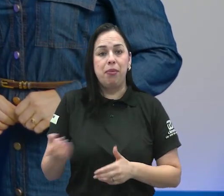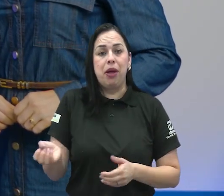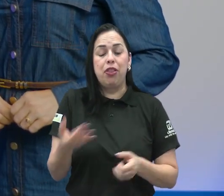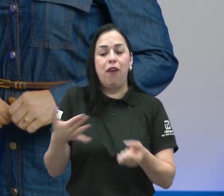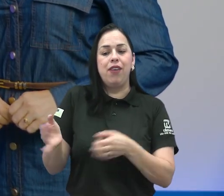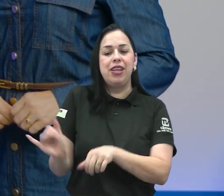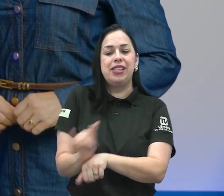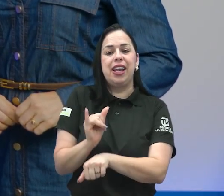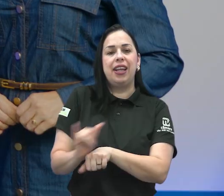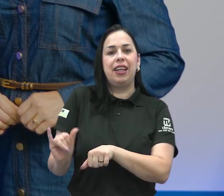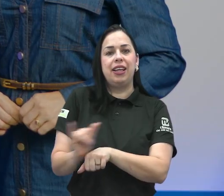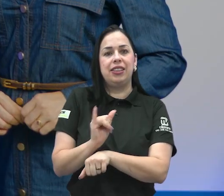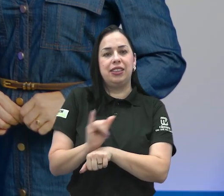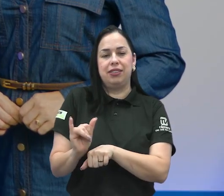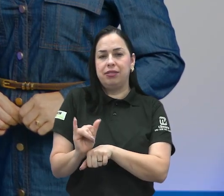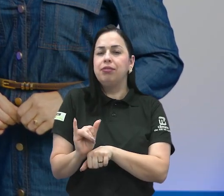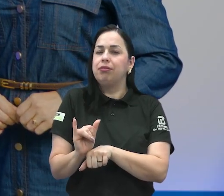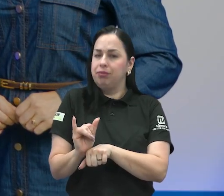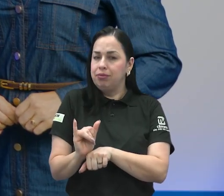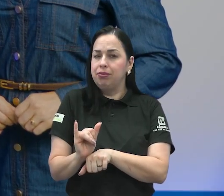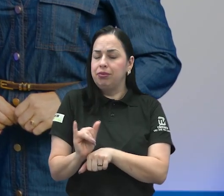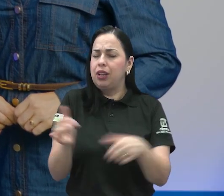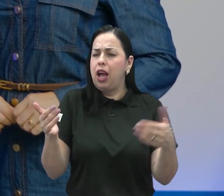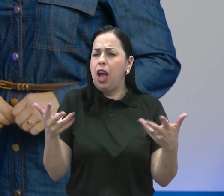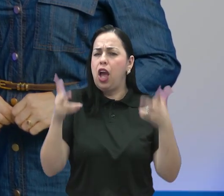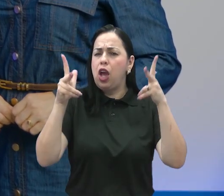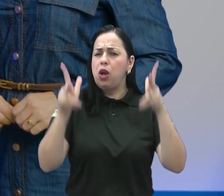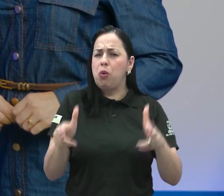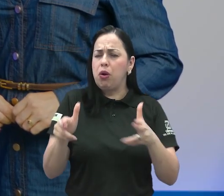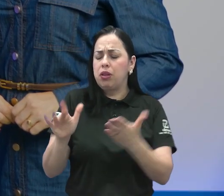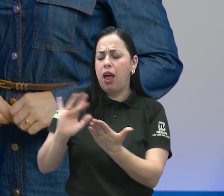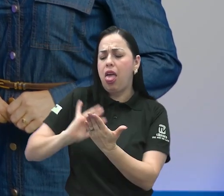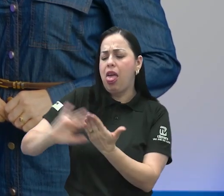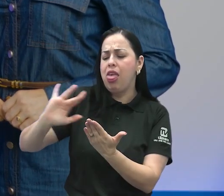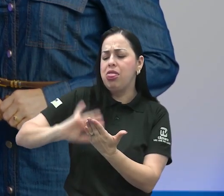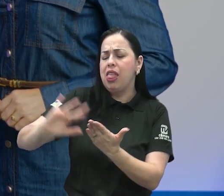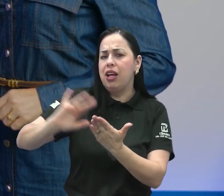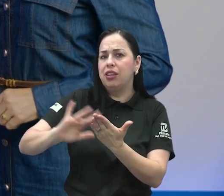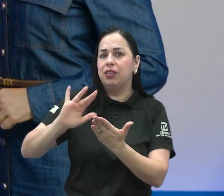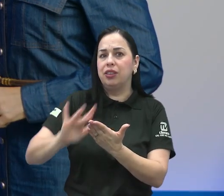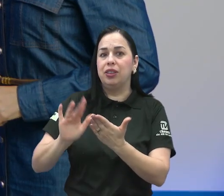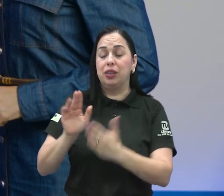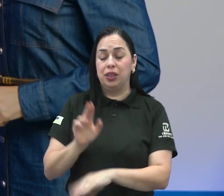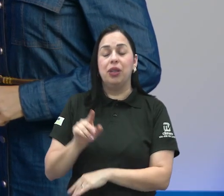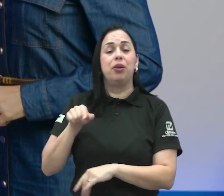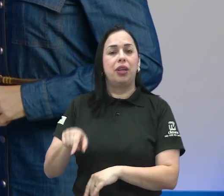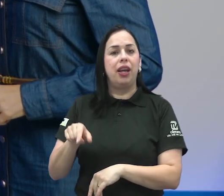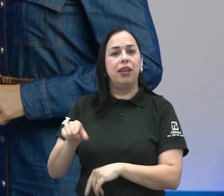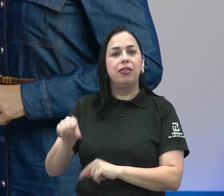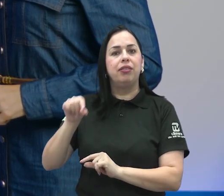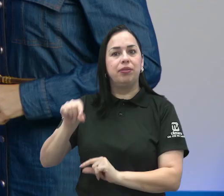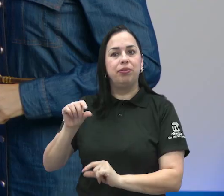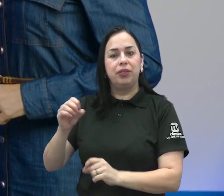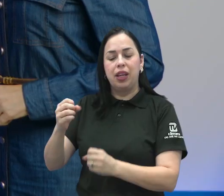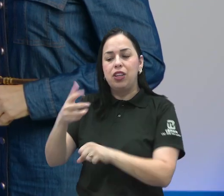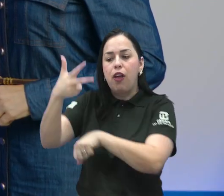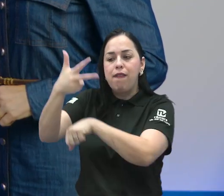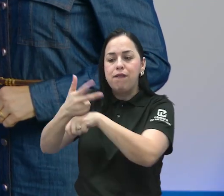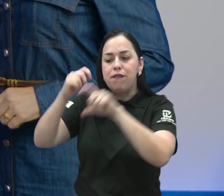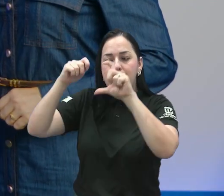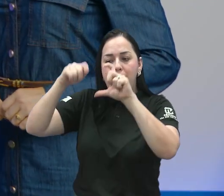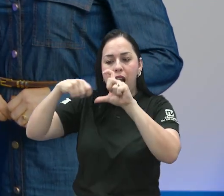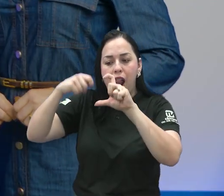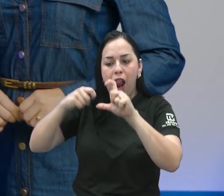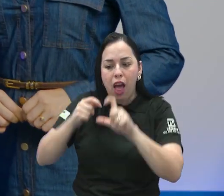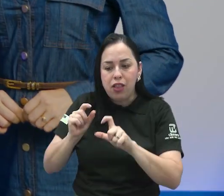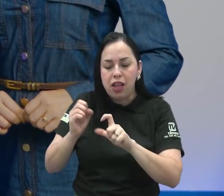nova abordagem que segue um formato parecido com o que estamos acostumados na internet, chamada nano-learning, um tipo